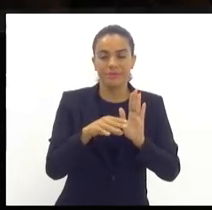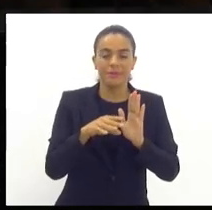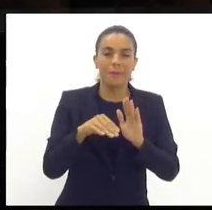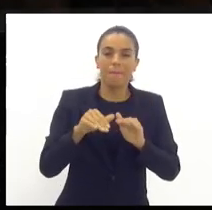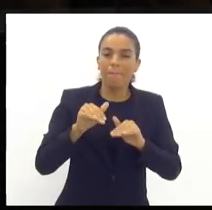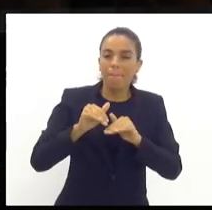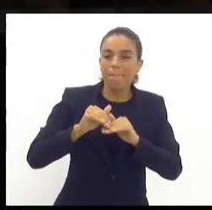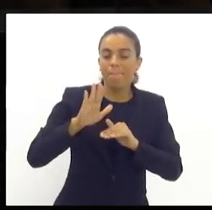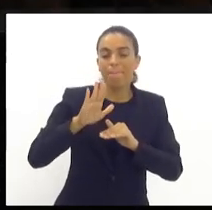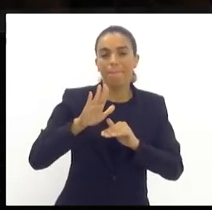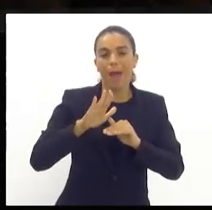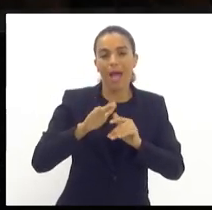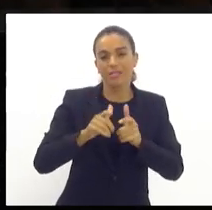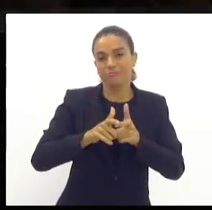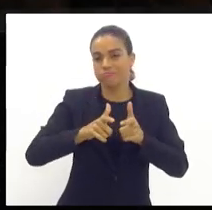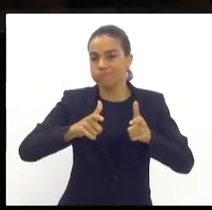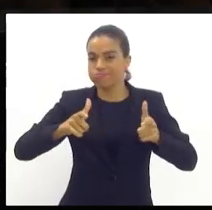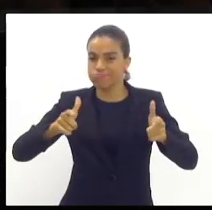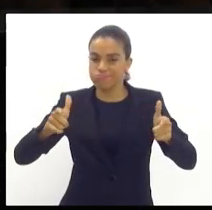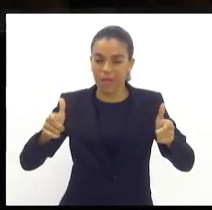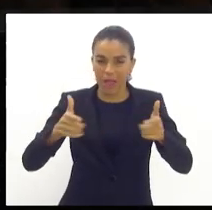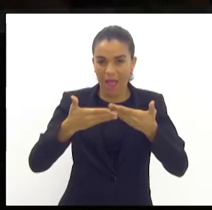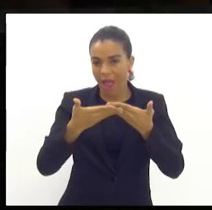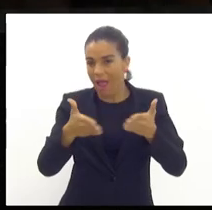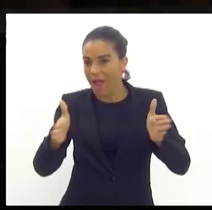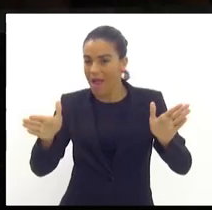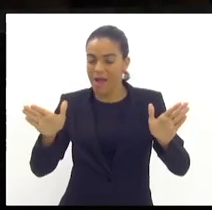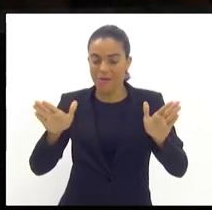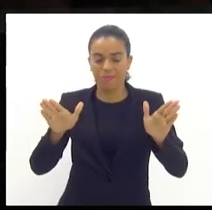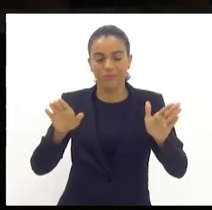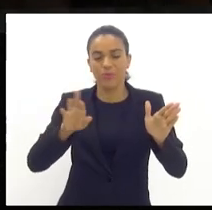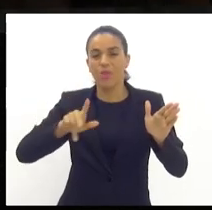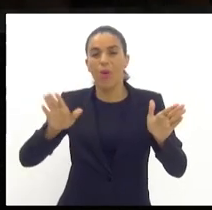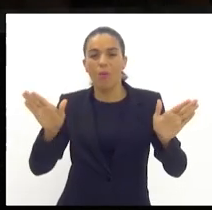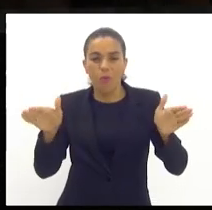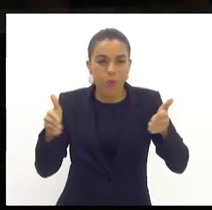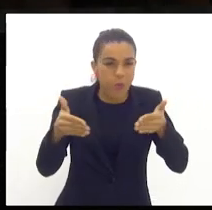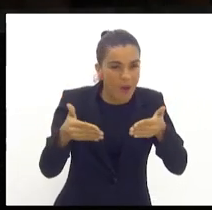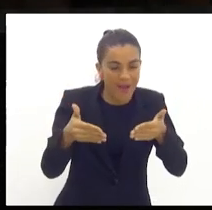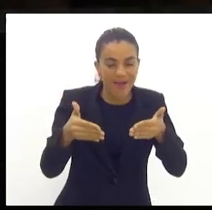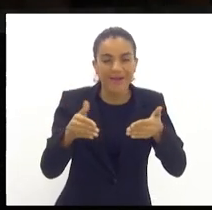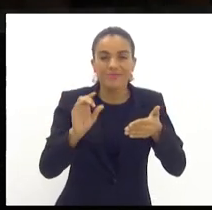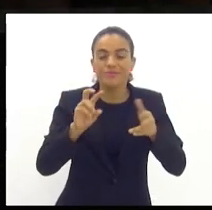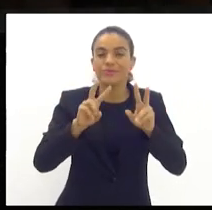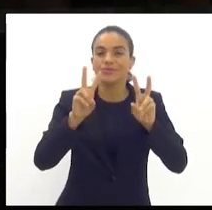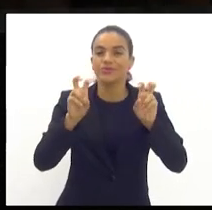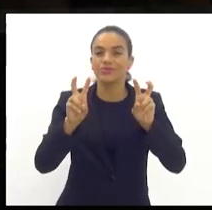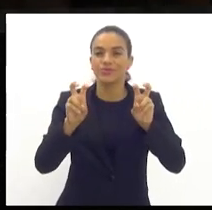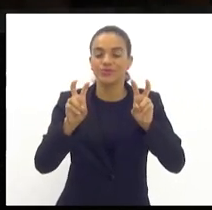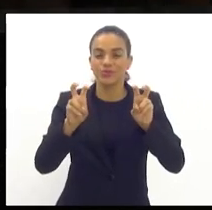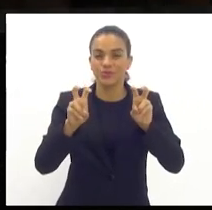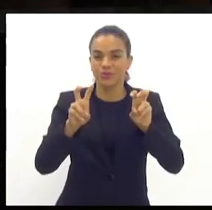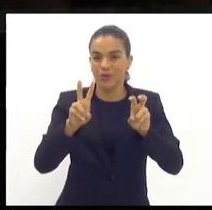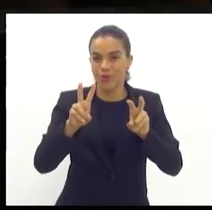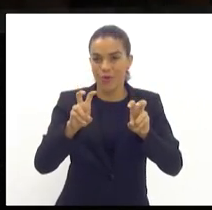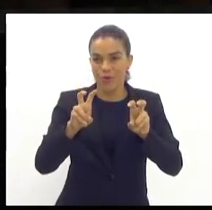mais amplos e não somente restritivos ao